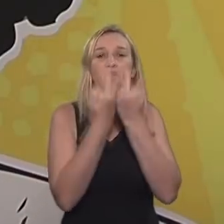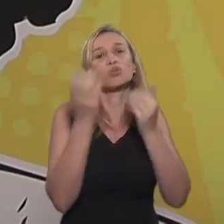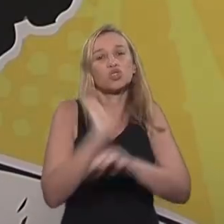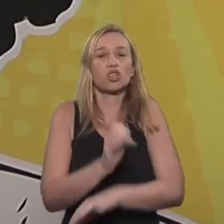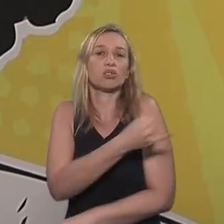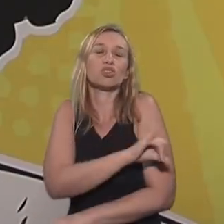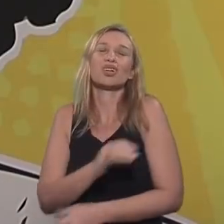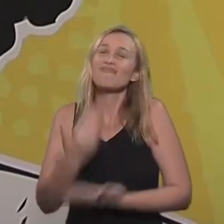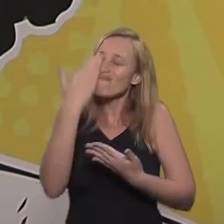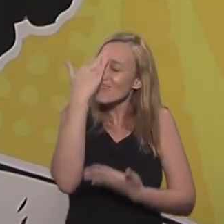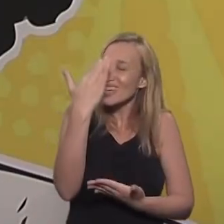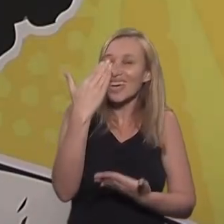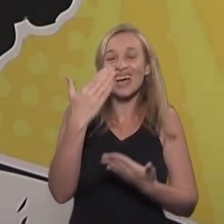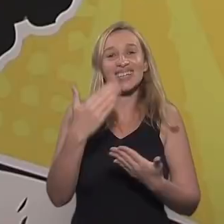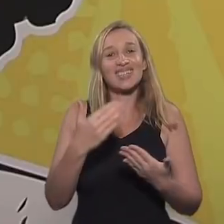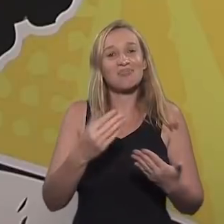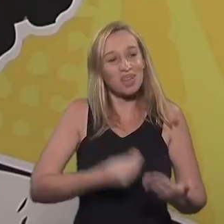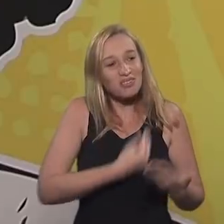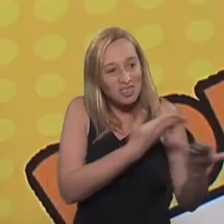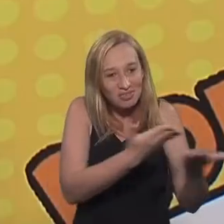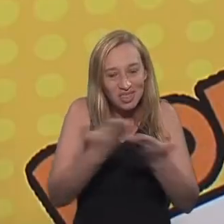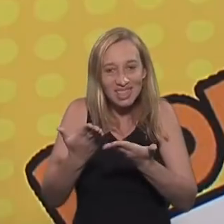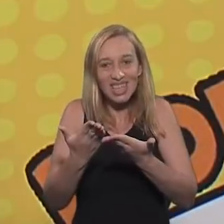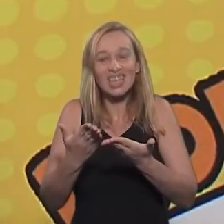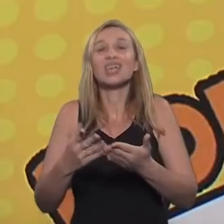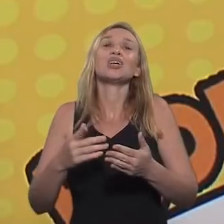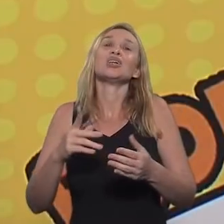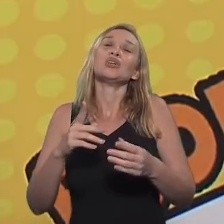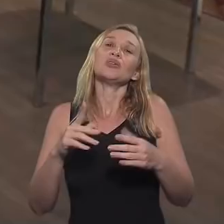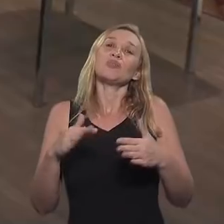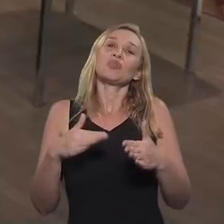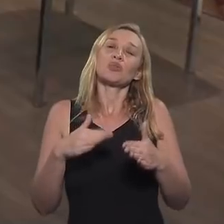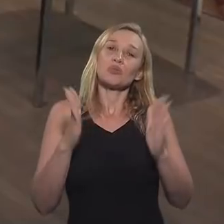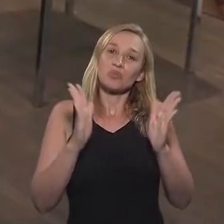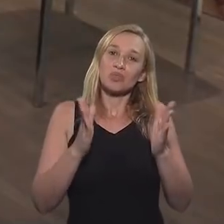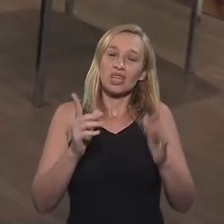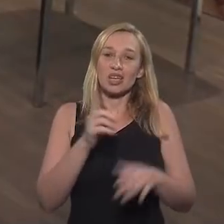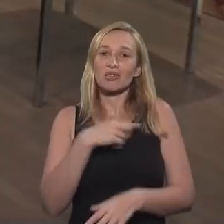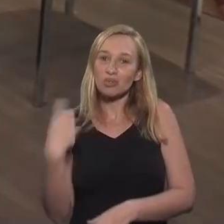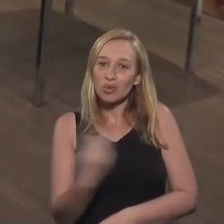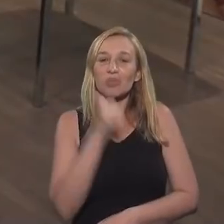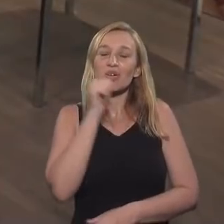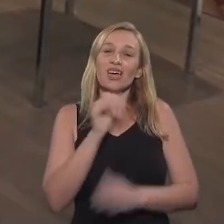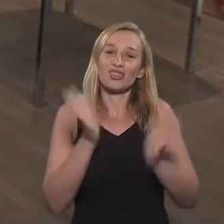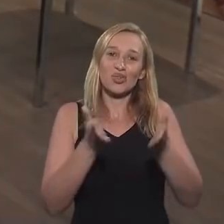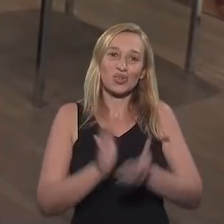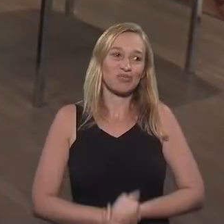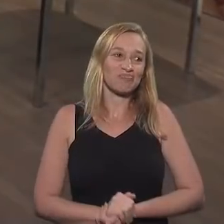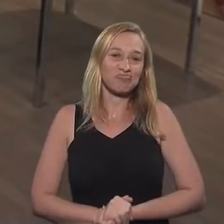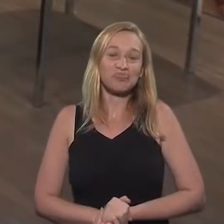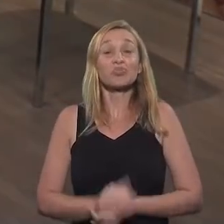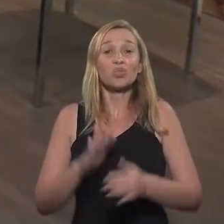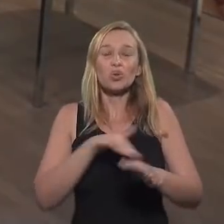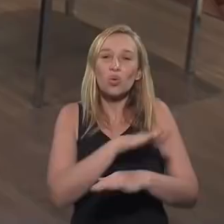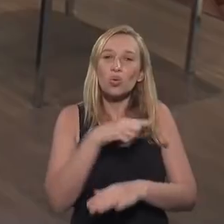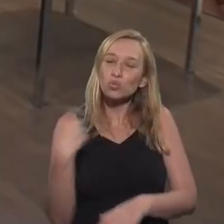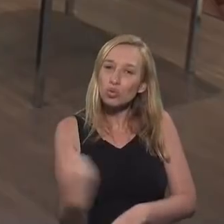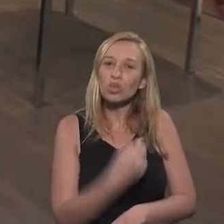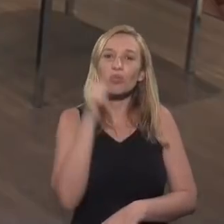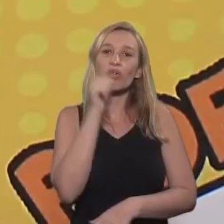dignidade a muitas famílias no estado do Rio de Janeiro. Tá ótimo, gente. Muito obrigada pela participação de vocês no programa Toda Mulher de hoje. Foi um